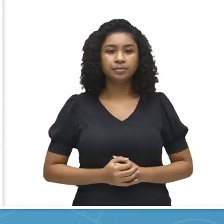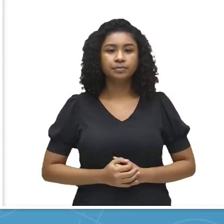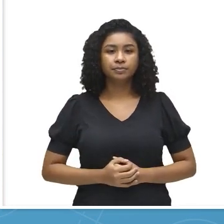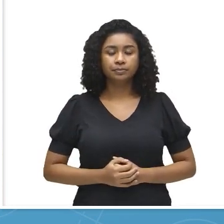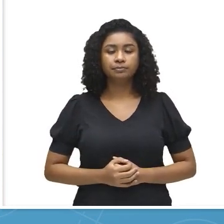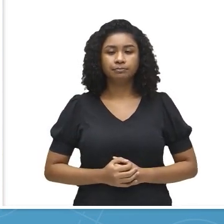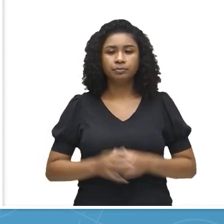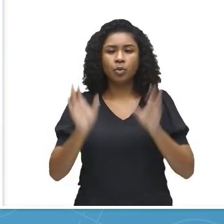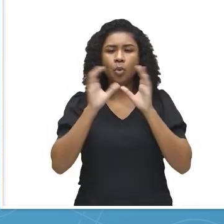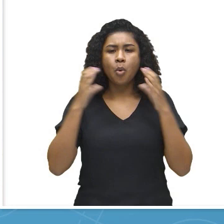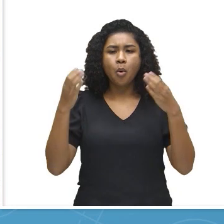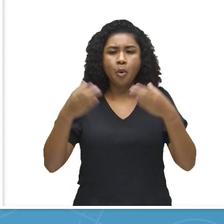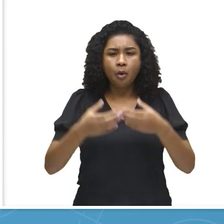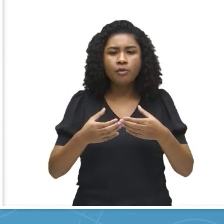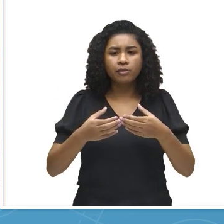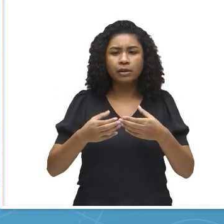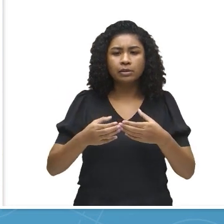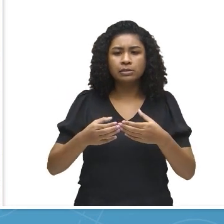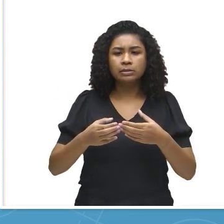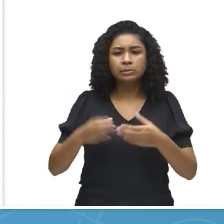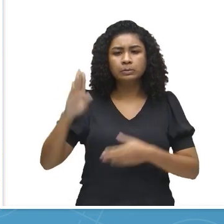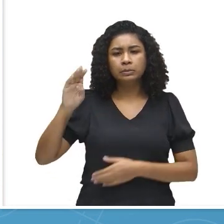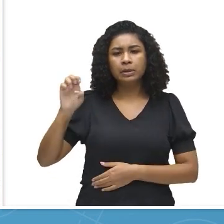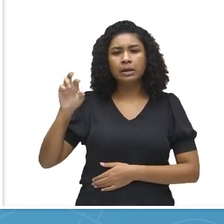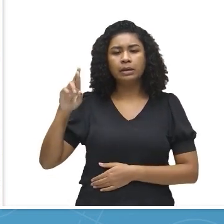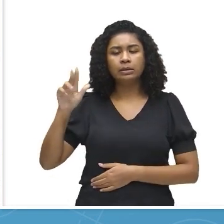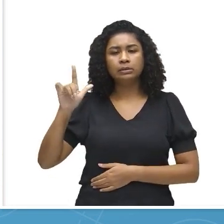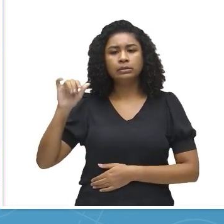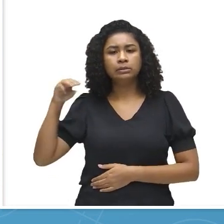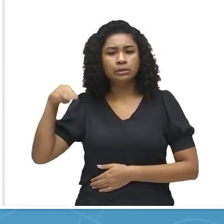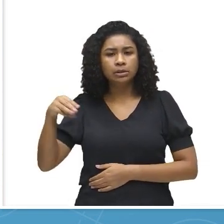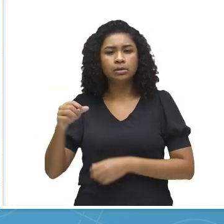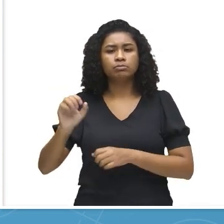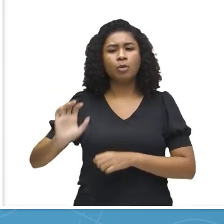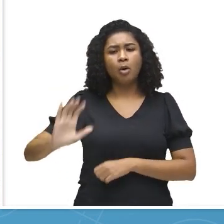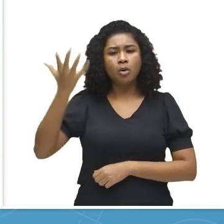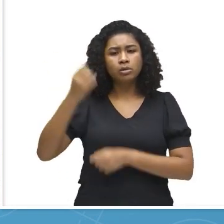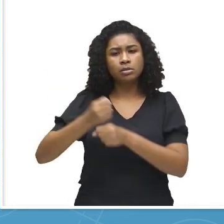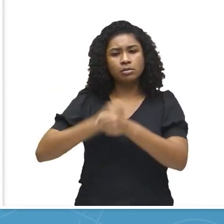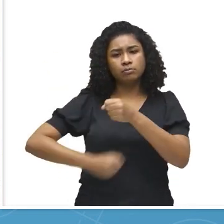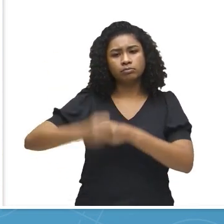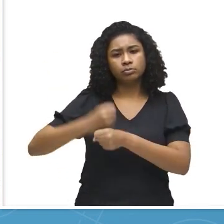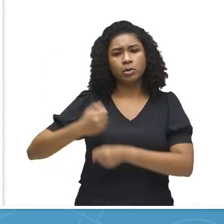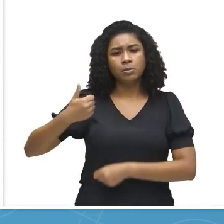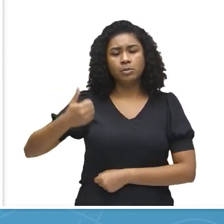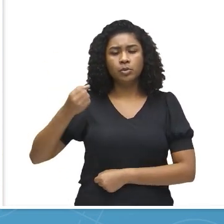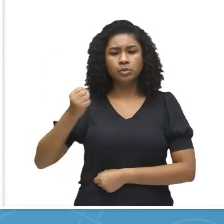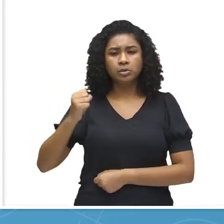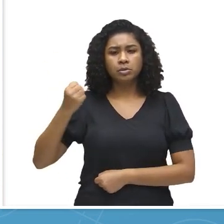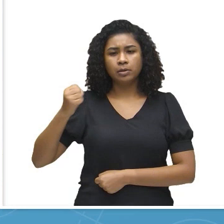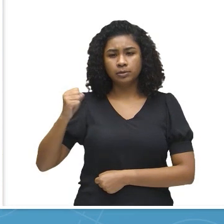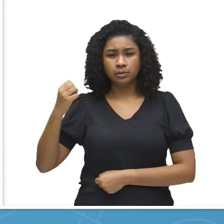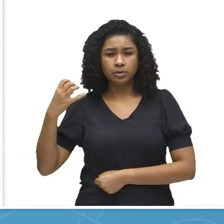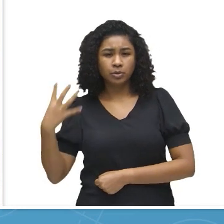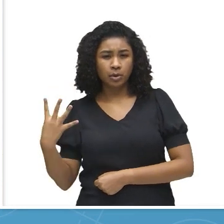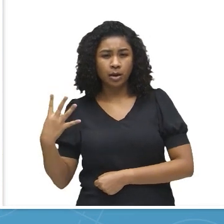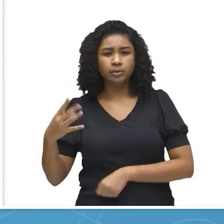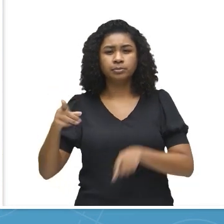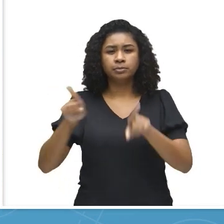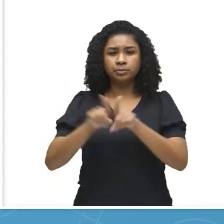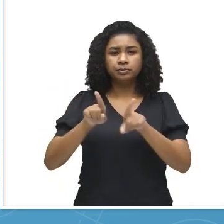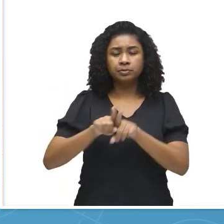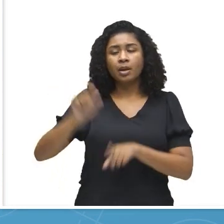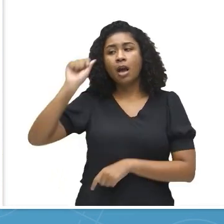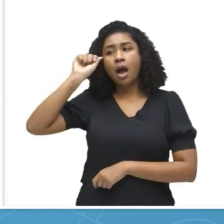de Berlim, que ocorreu lá em 1884 e 85, e a subsequente partilha da África pelas